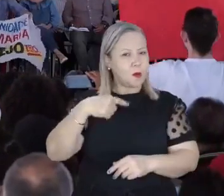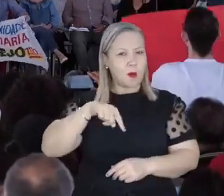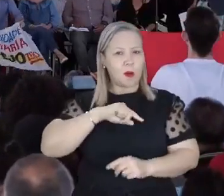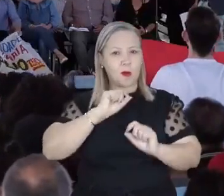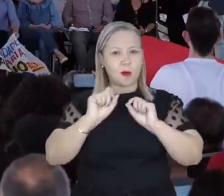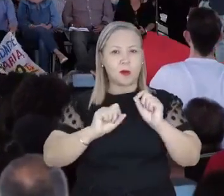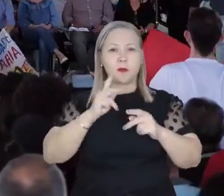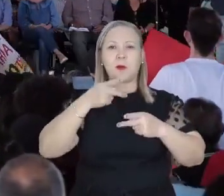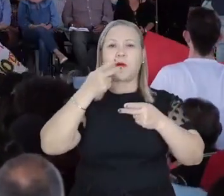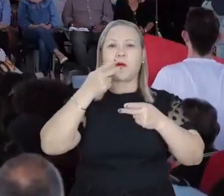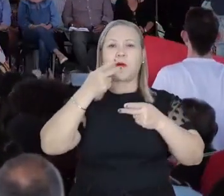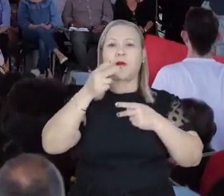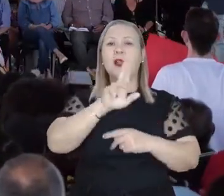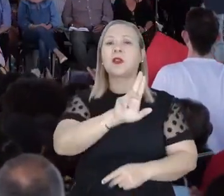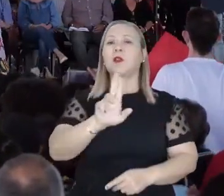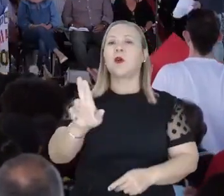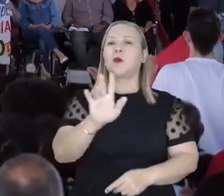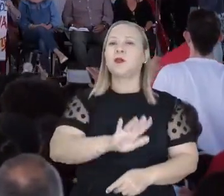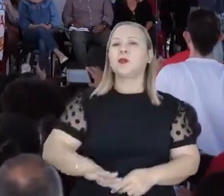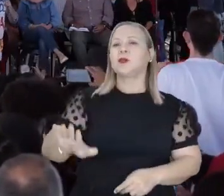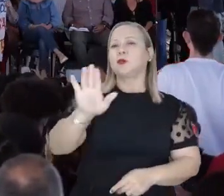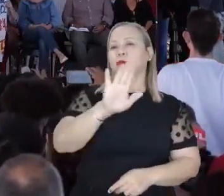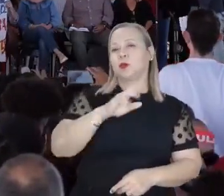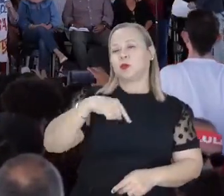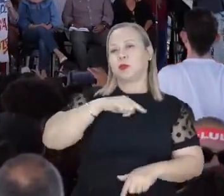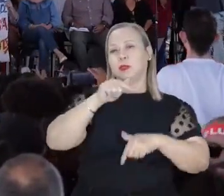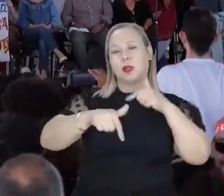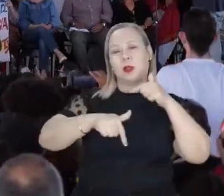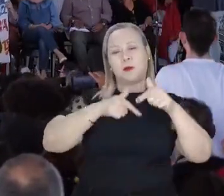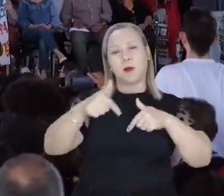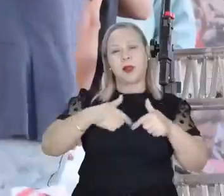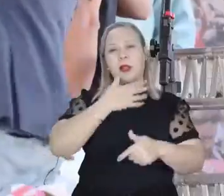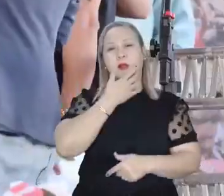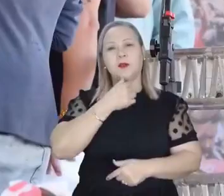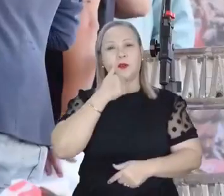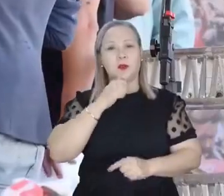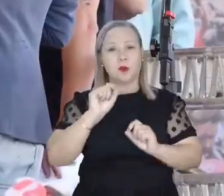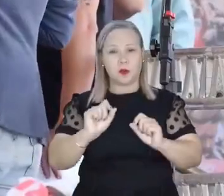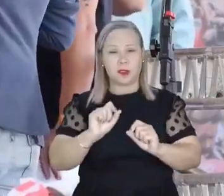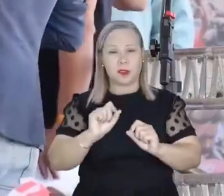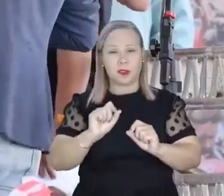todos nós, trabalhadores e trabalhadoras. Alda Lúcia, por favor.